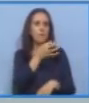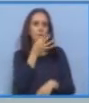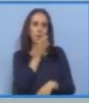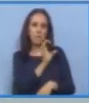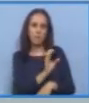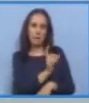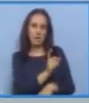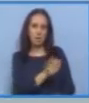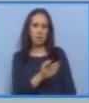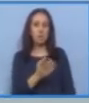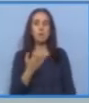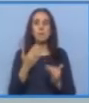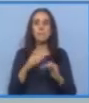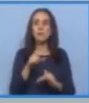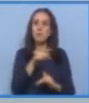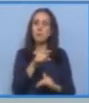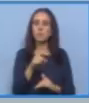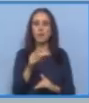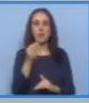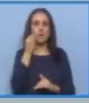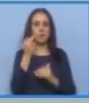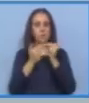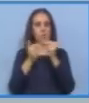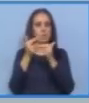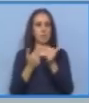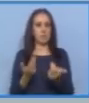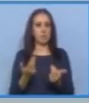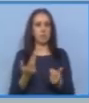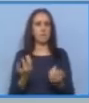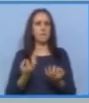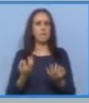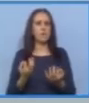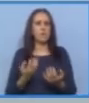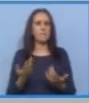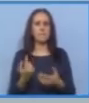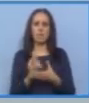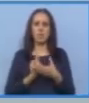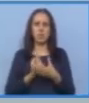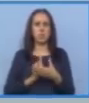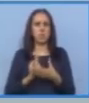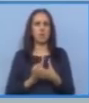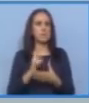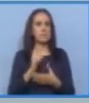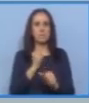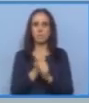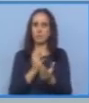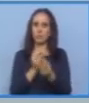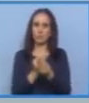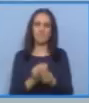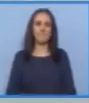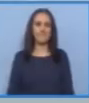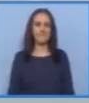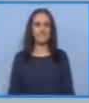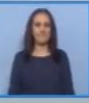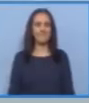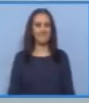determinada forma, mas que isso seja visto de uma forma construtiva. De facto, não é ficarmos isolados, mas é trabalharmos em conjunto. Aí está o